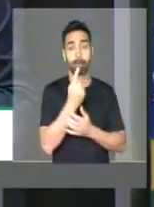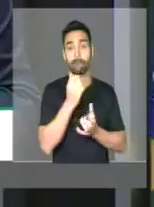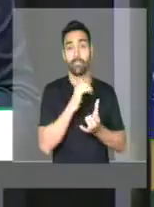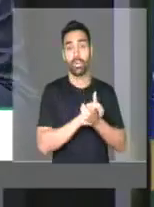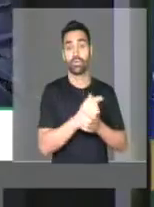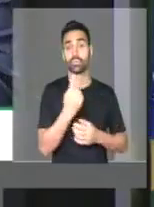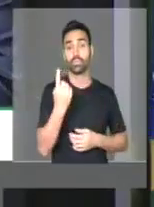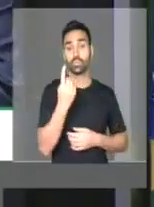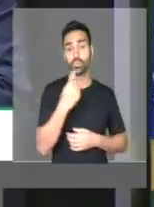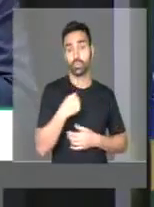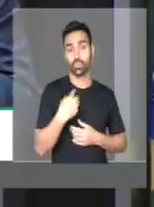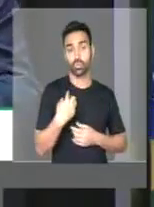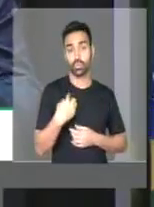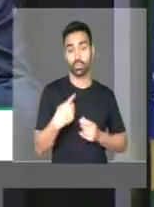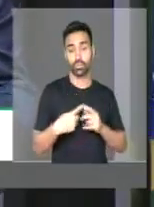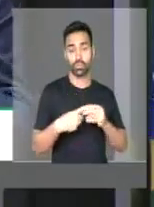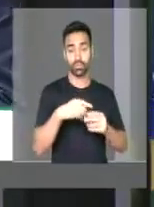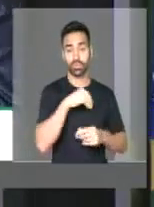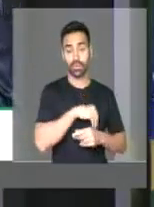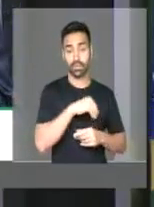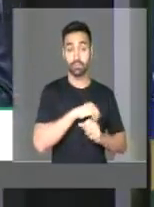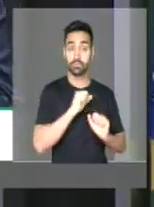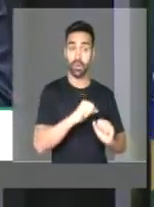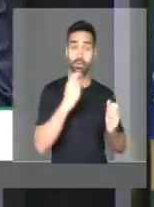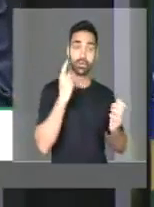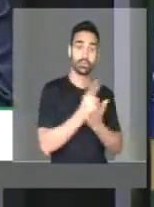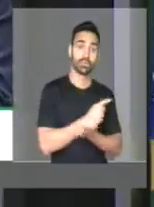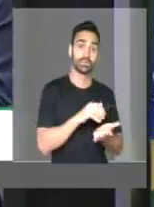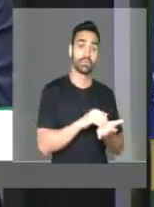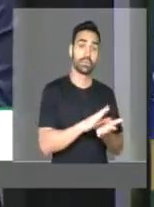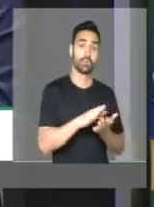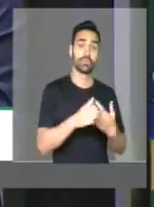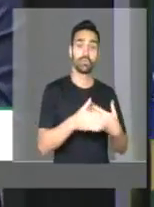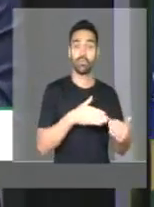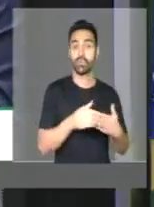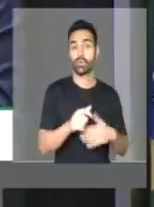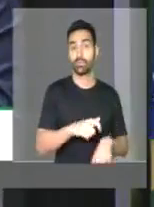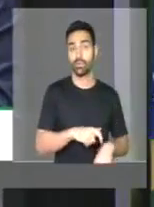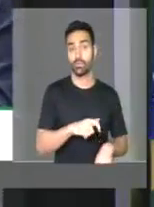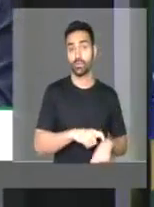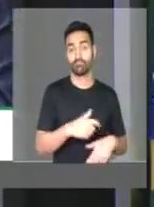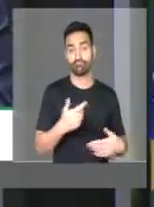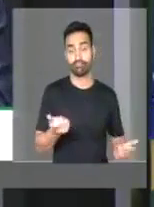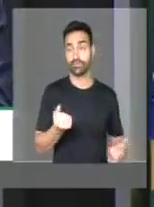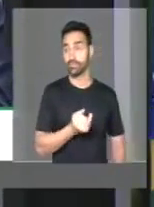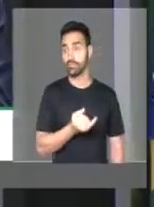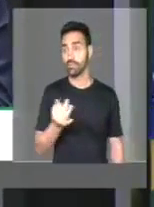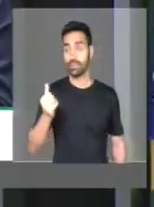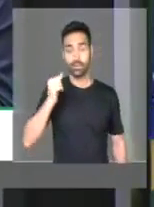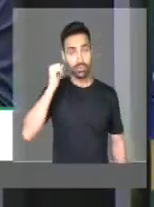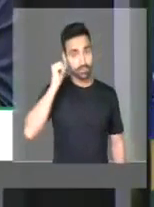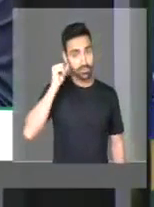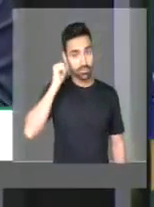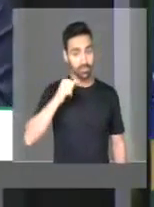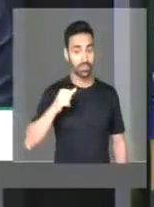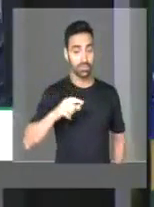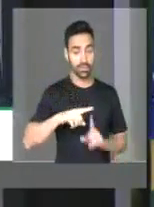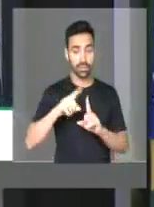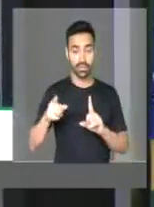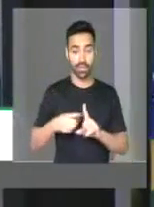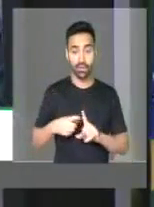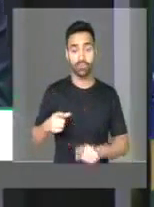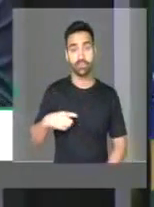família. Ele pode ser demitido a qualquer tempo e milhares de mulheres grávidas estão nesta